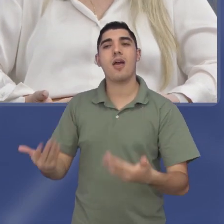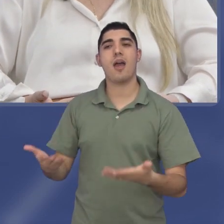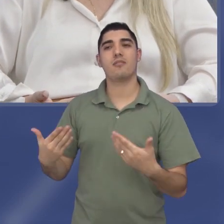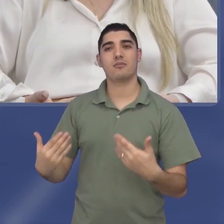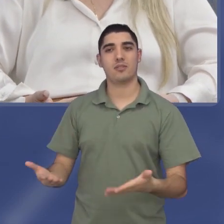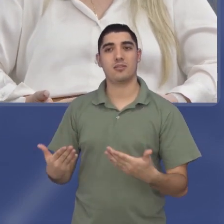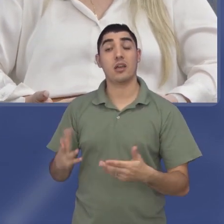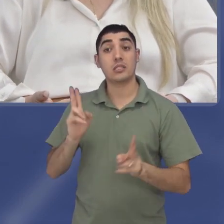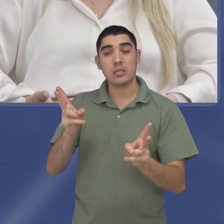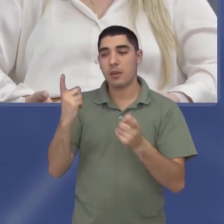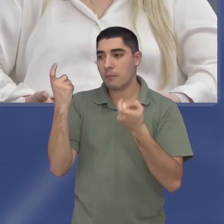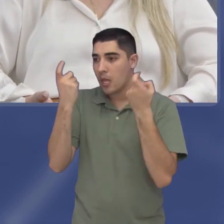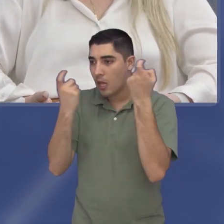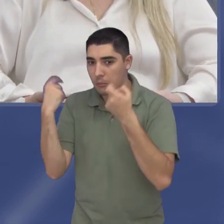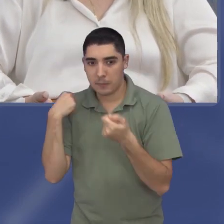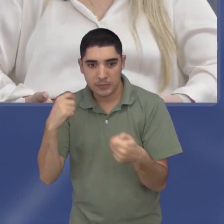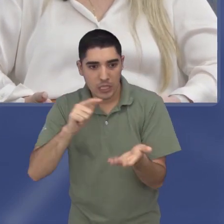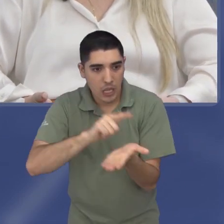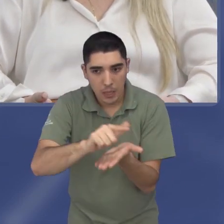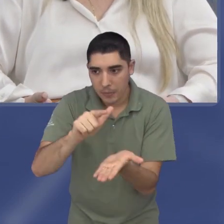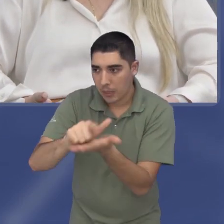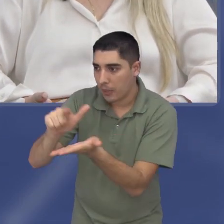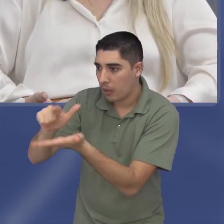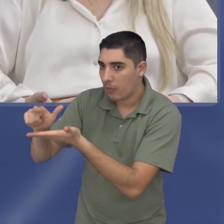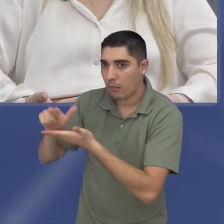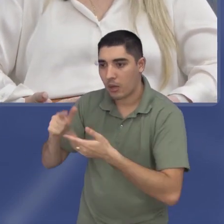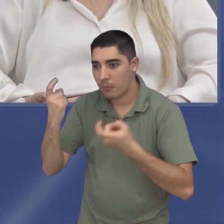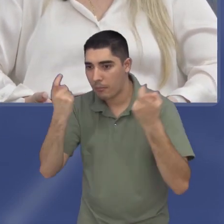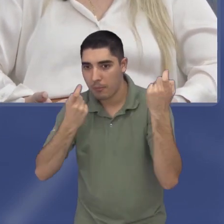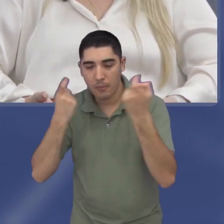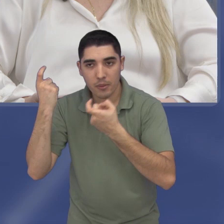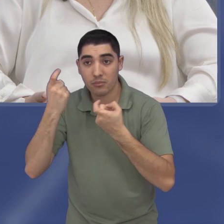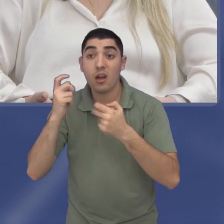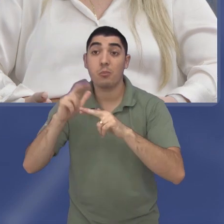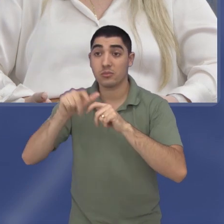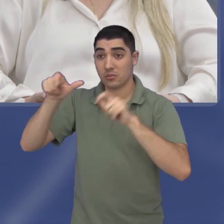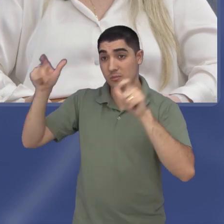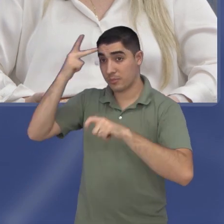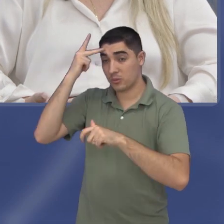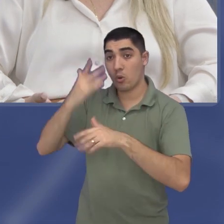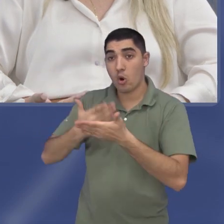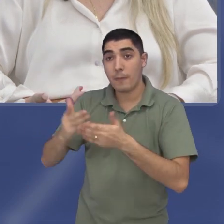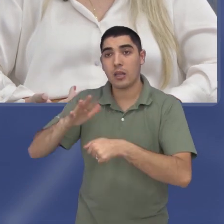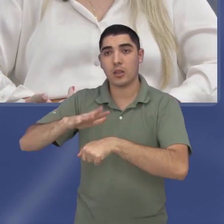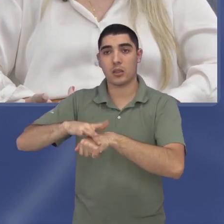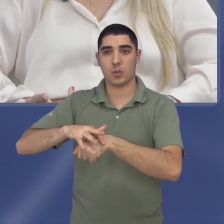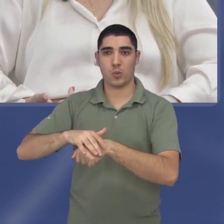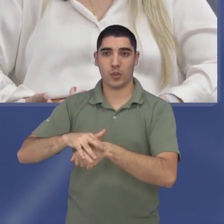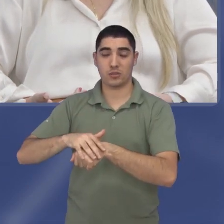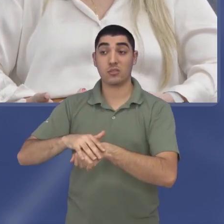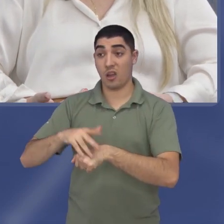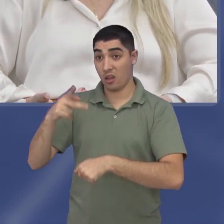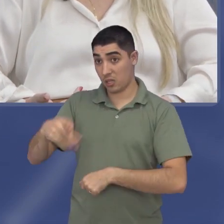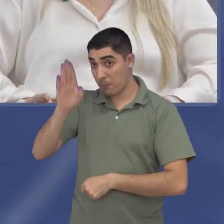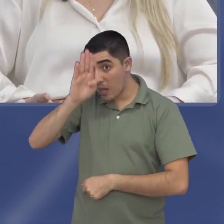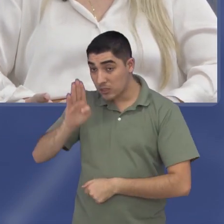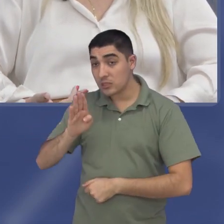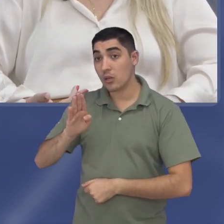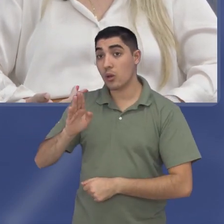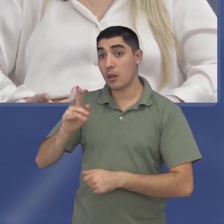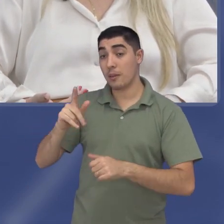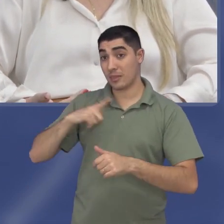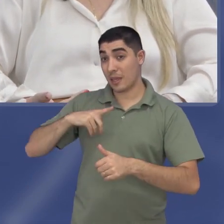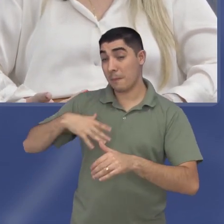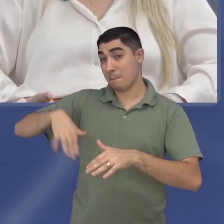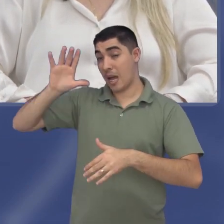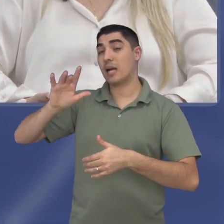porque isso é necessário. O preço que está se pagando é o quê? É o adoecimento mental. Nós somos o país mais ansioso, 5º país em